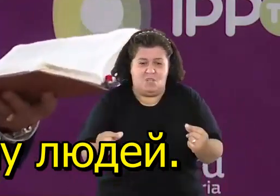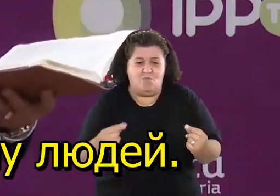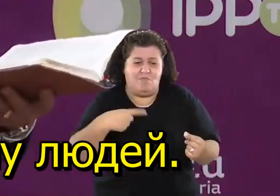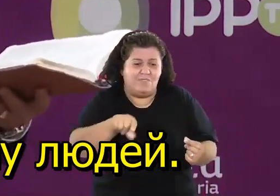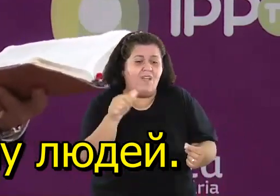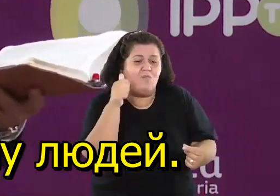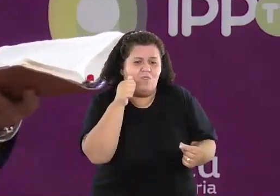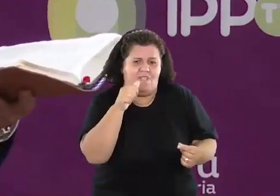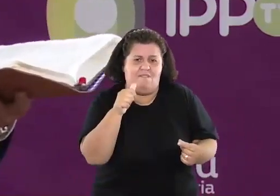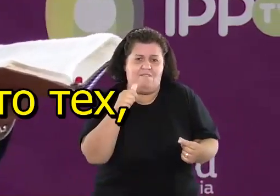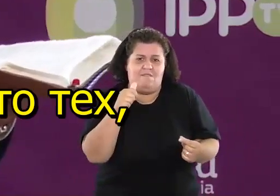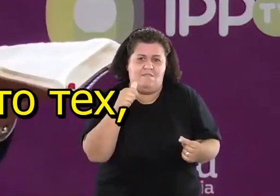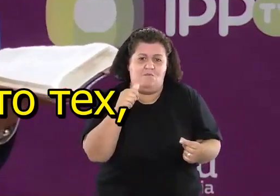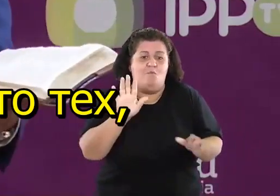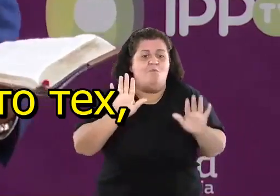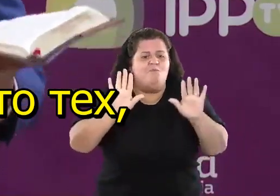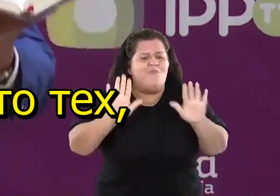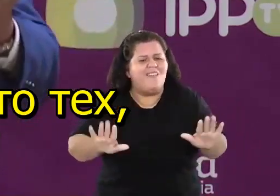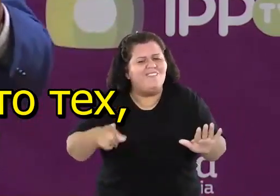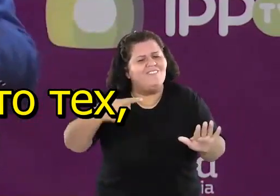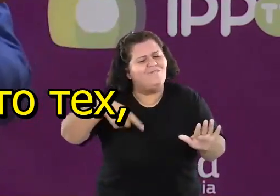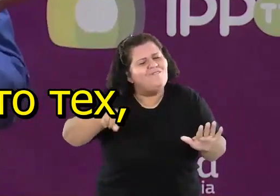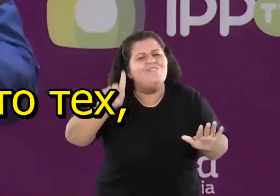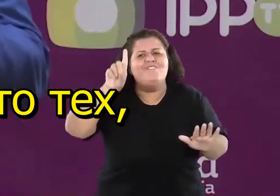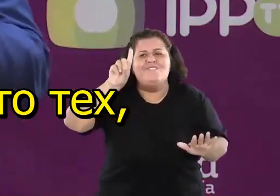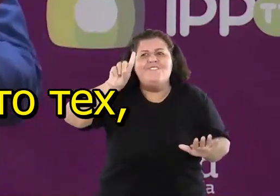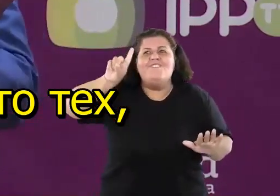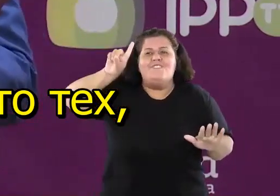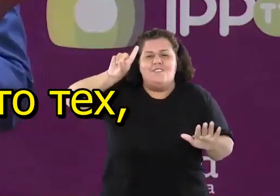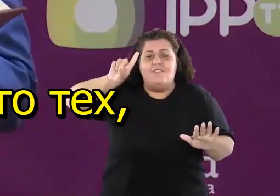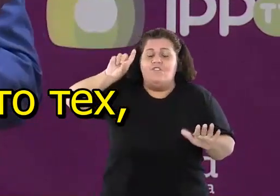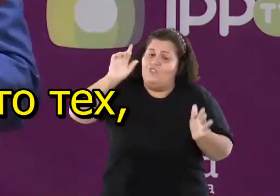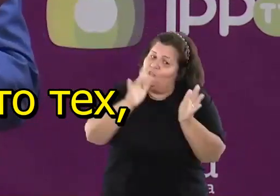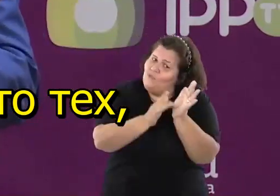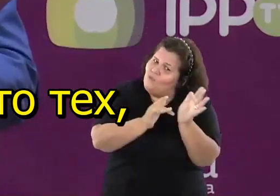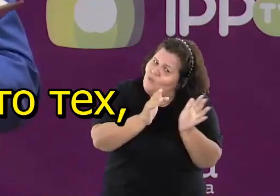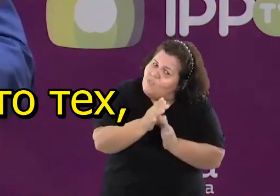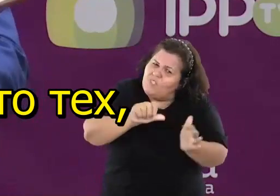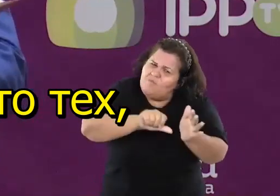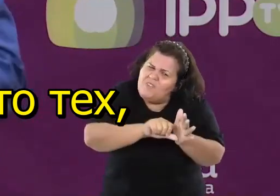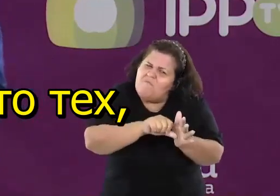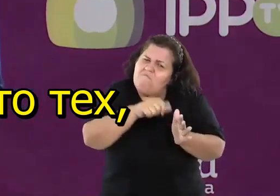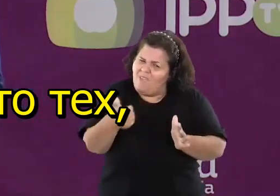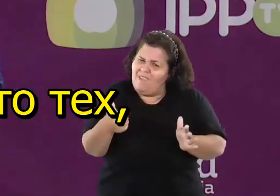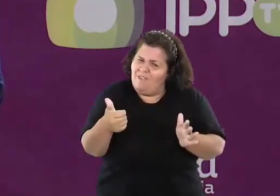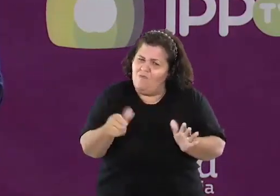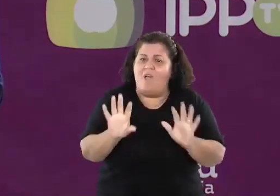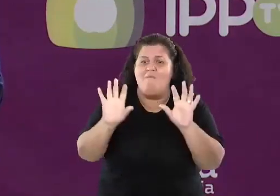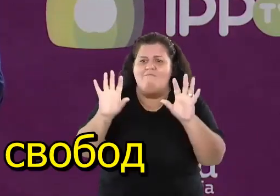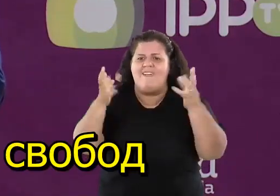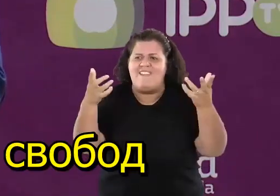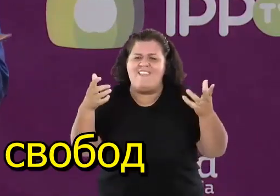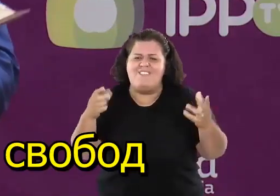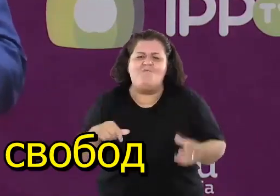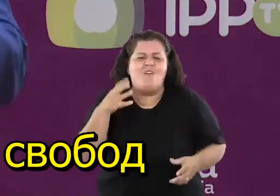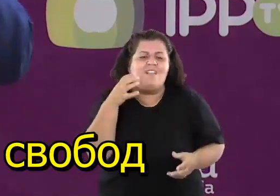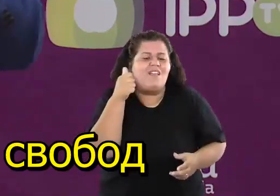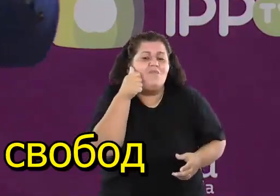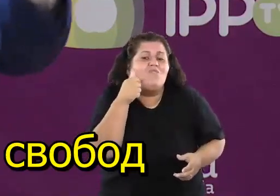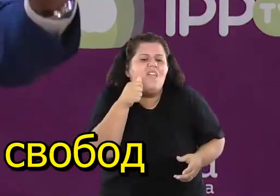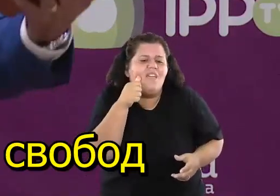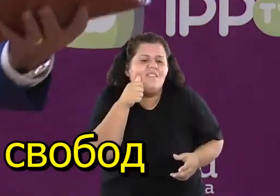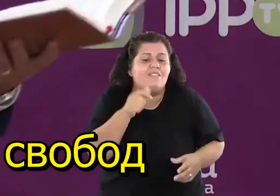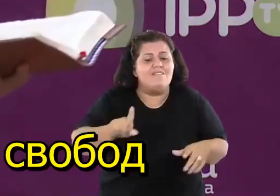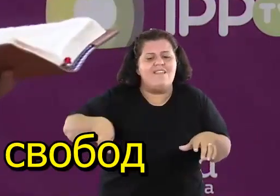cronograma dos homens. E Jesus aparece em primeiro lugar aquelas que eram excluídas. Aquelas que